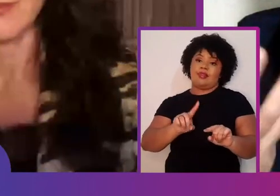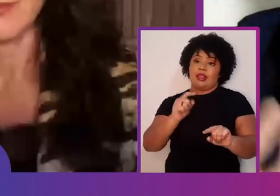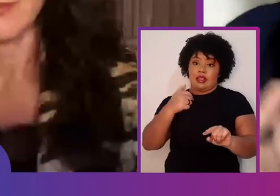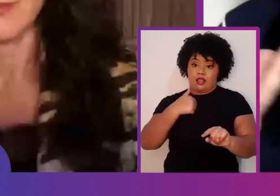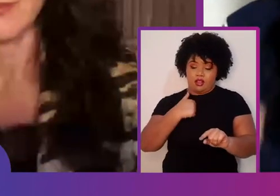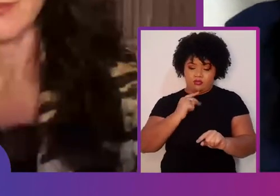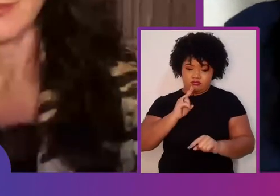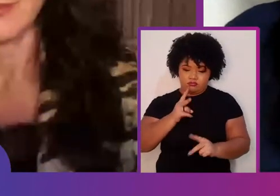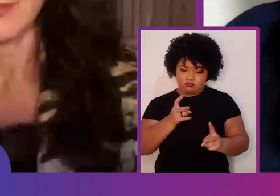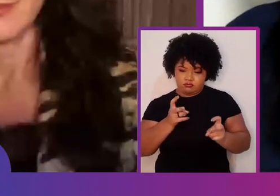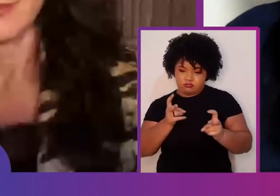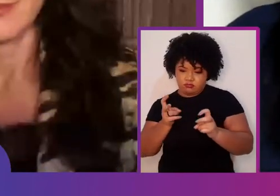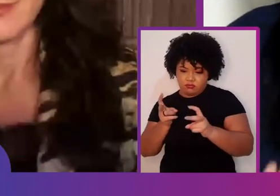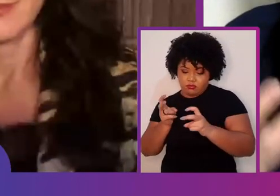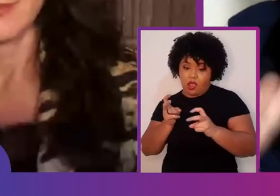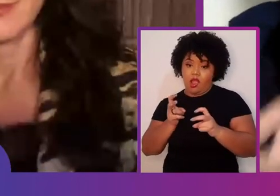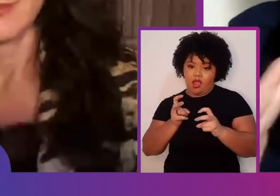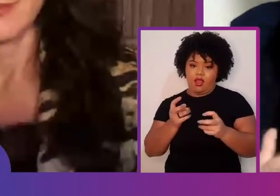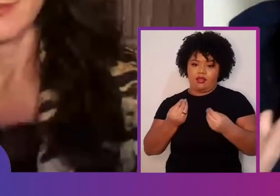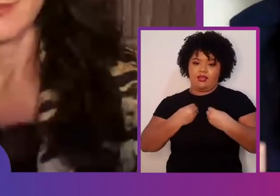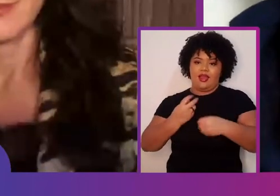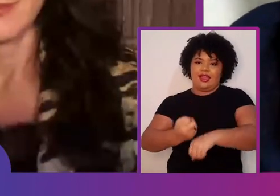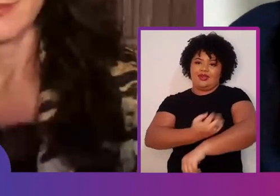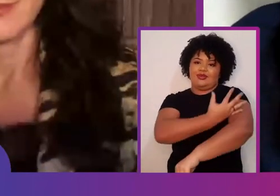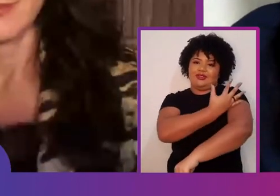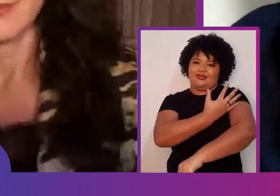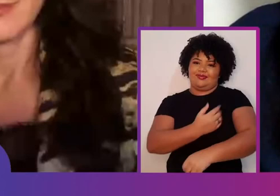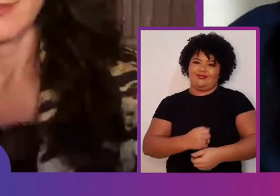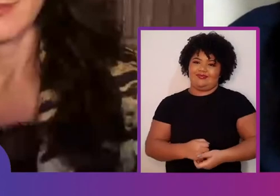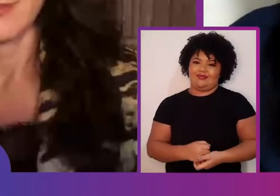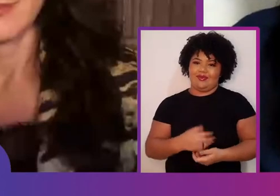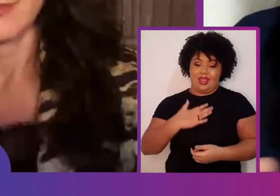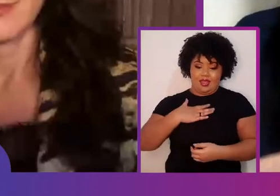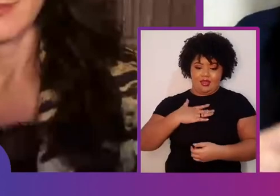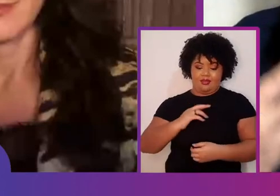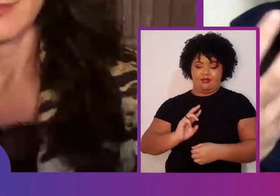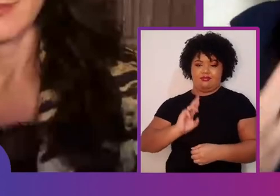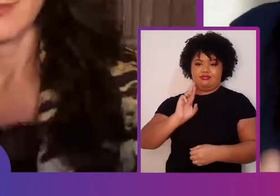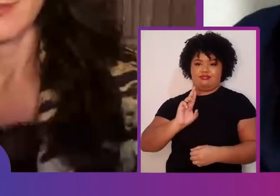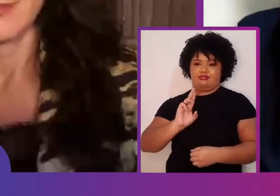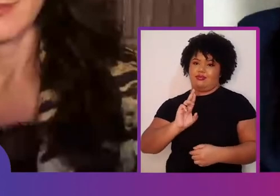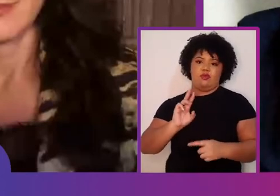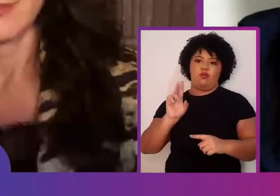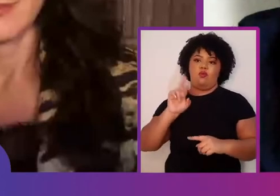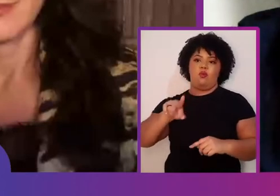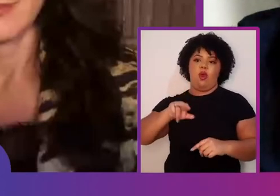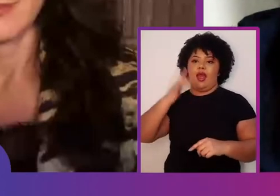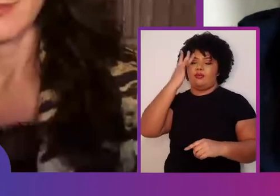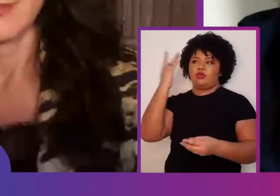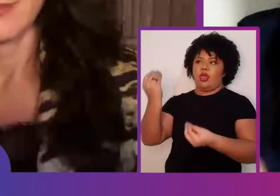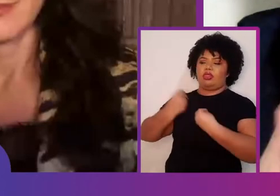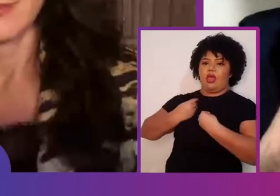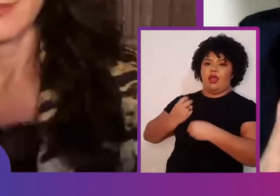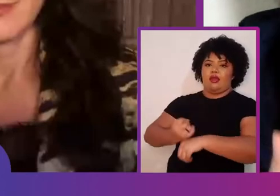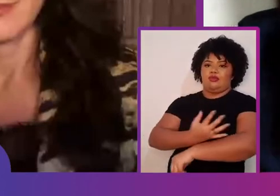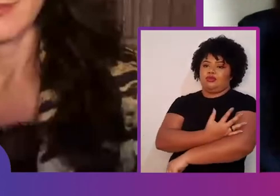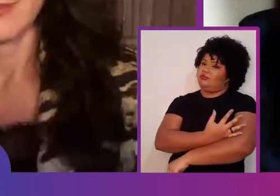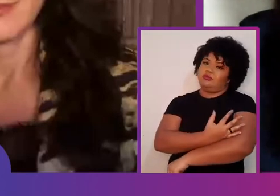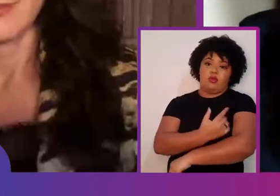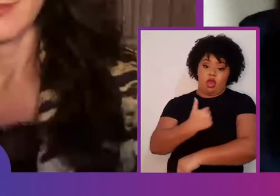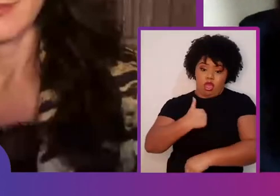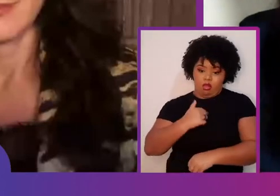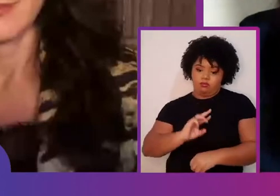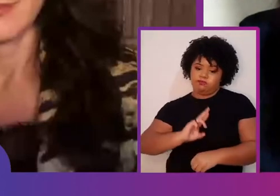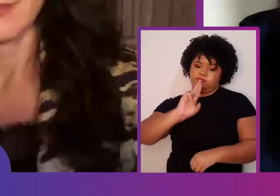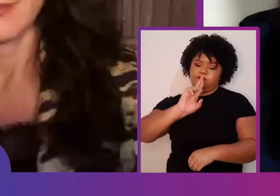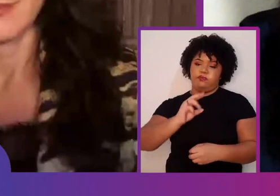situação, que produz essa emoção. A emoção é um produto seu. Então, controlar a emoção significaria você ter um